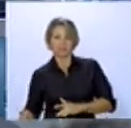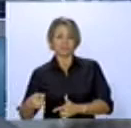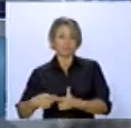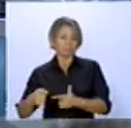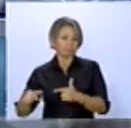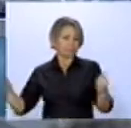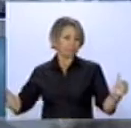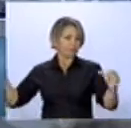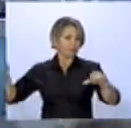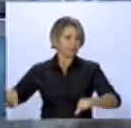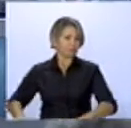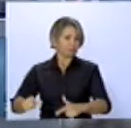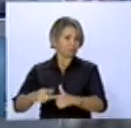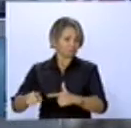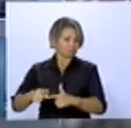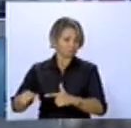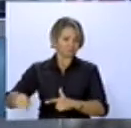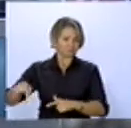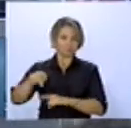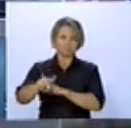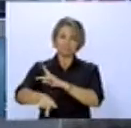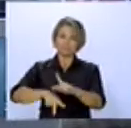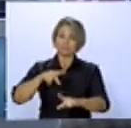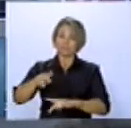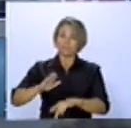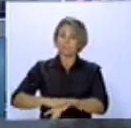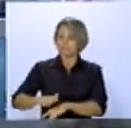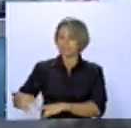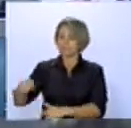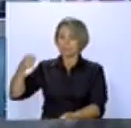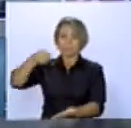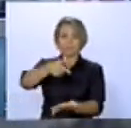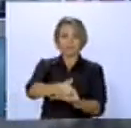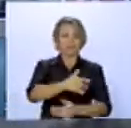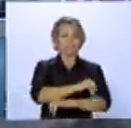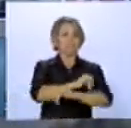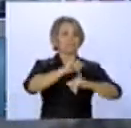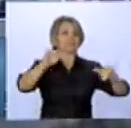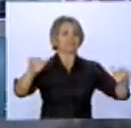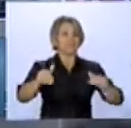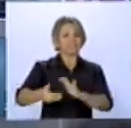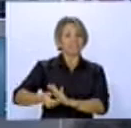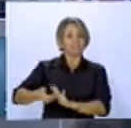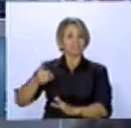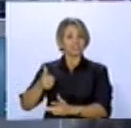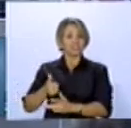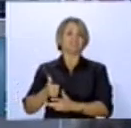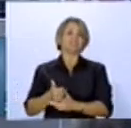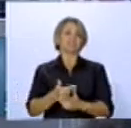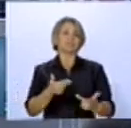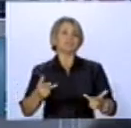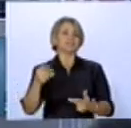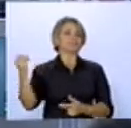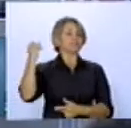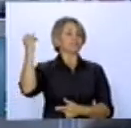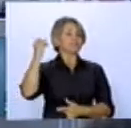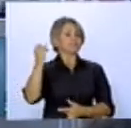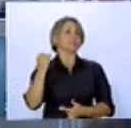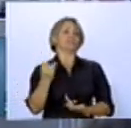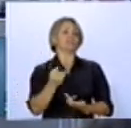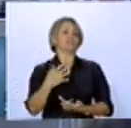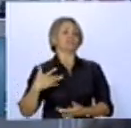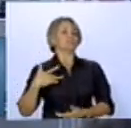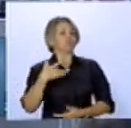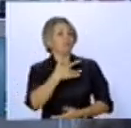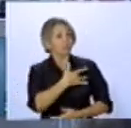do Governo do Estado e do Povo mas ele investe em propaganda tirando verbas valiosas de outros setores fundamentais como